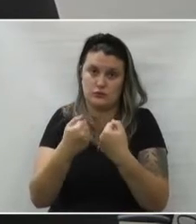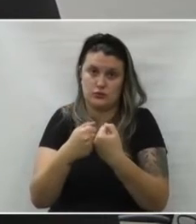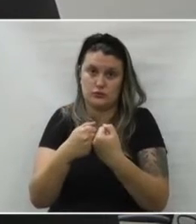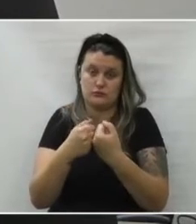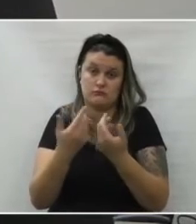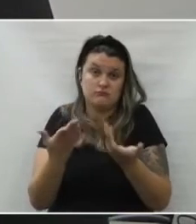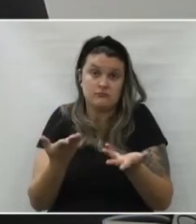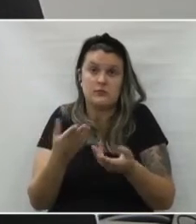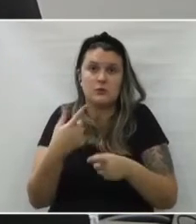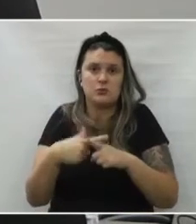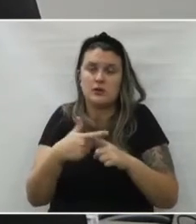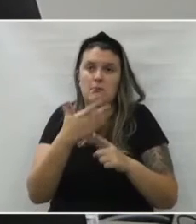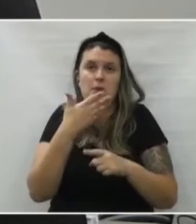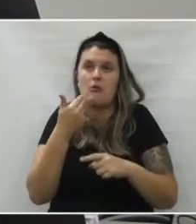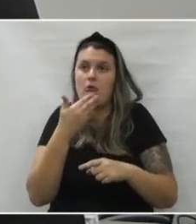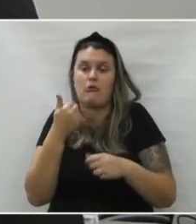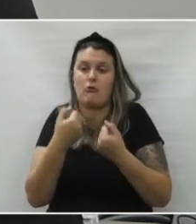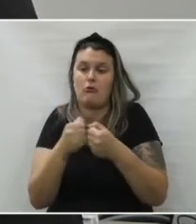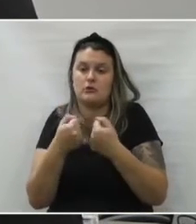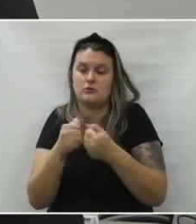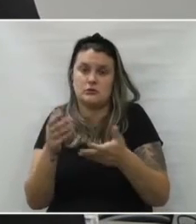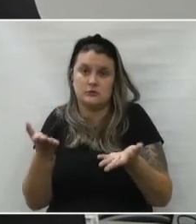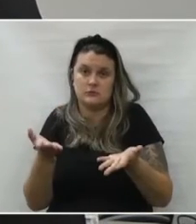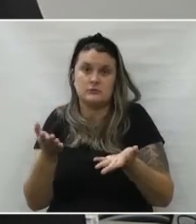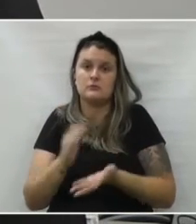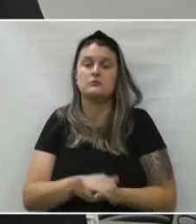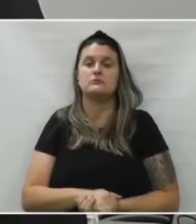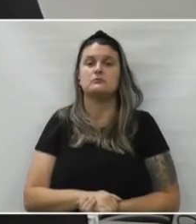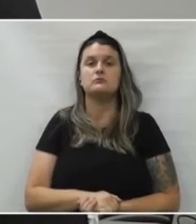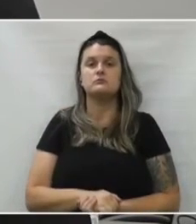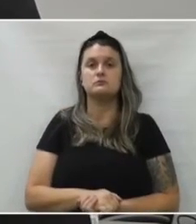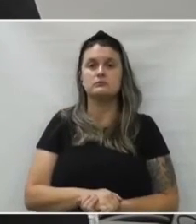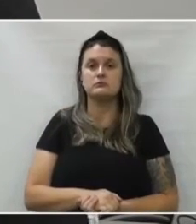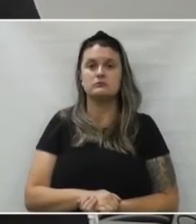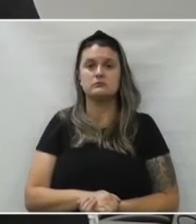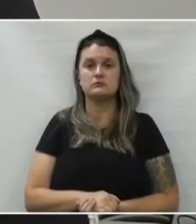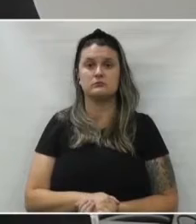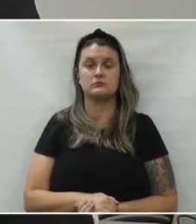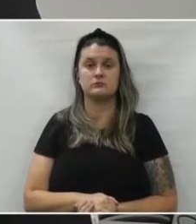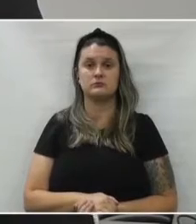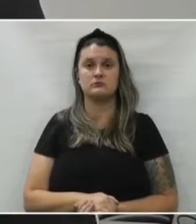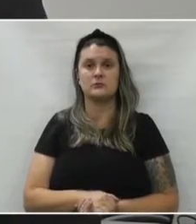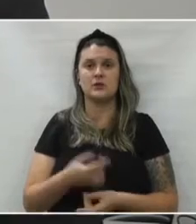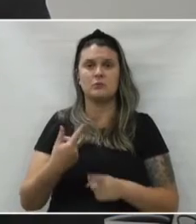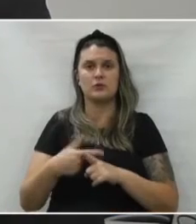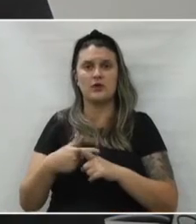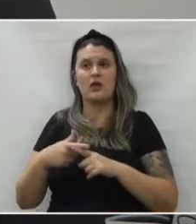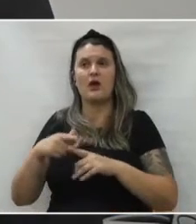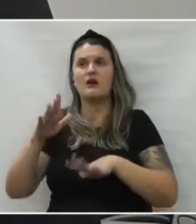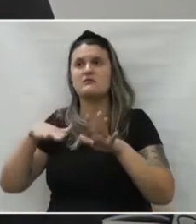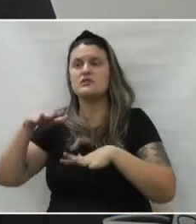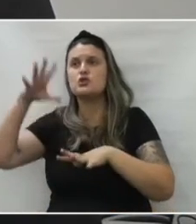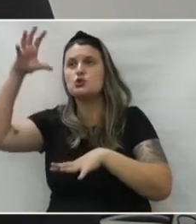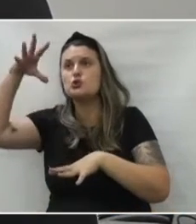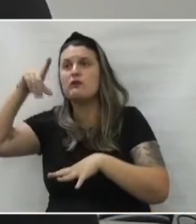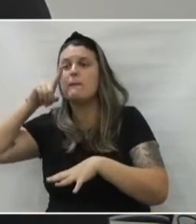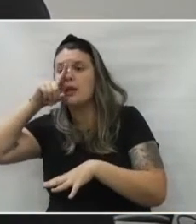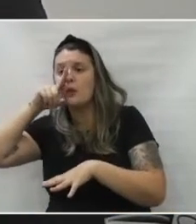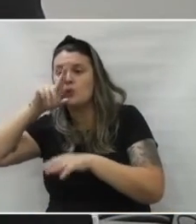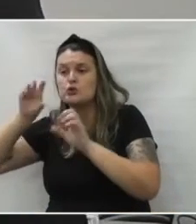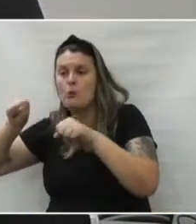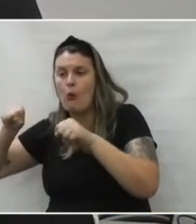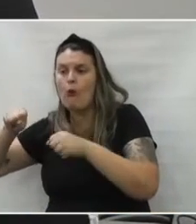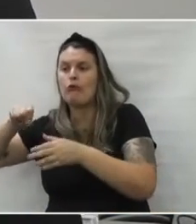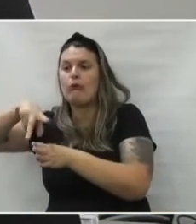de um ônibus, no caso, talvez tendo um pouco mais a questão do risco, né? A moto já